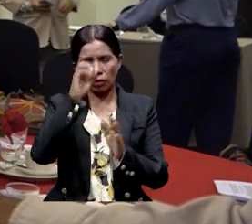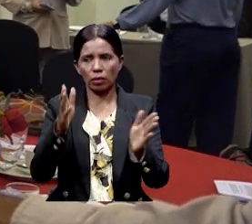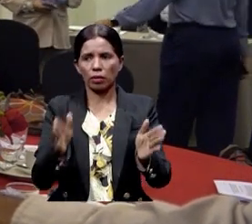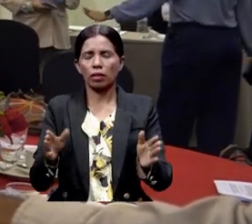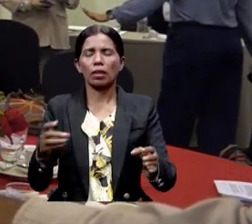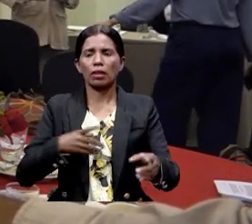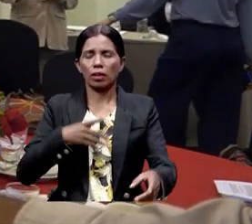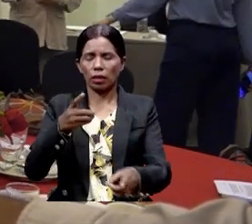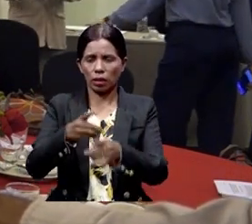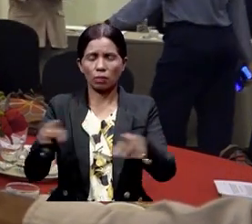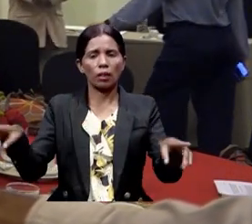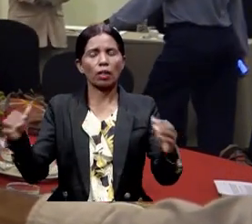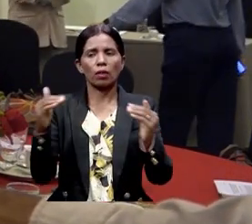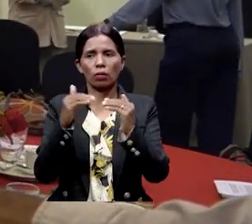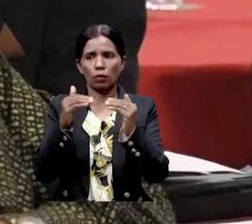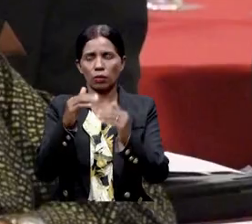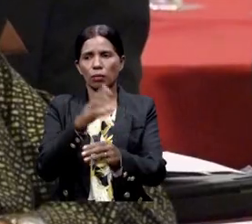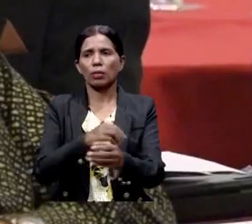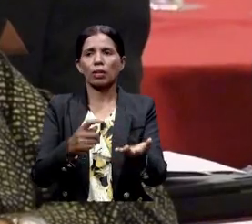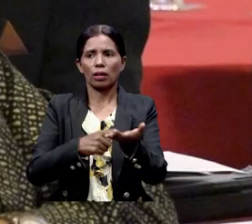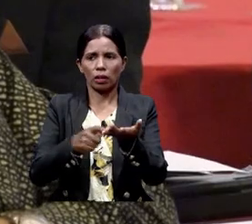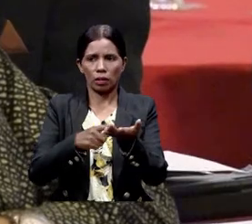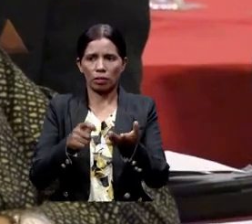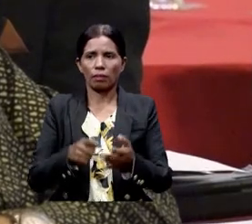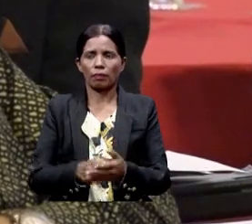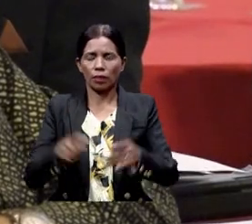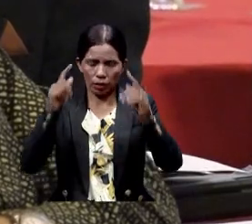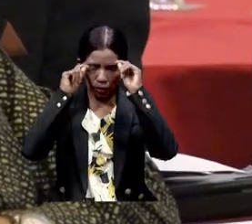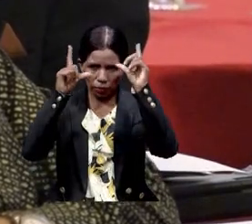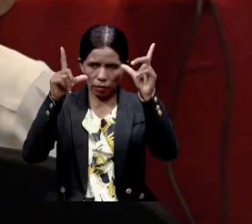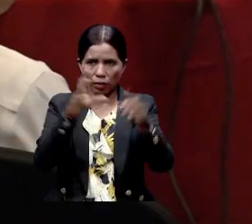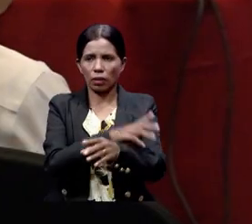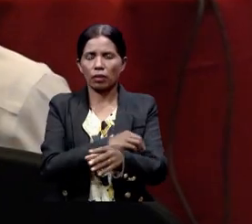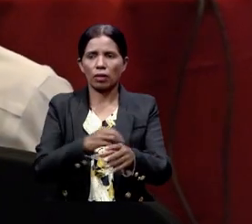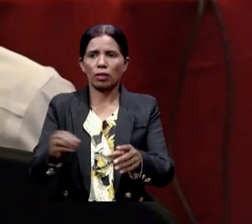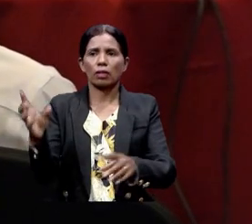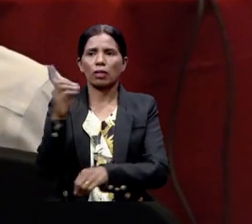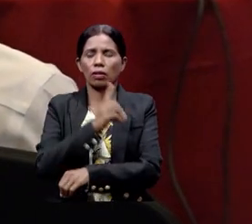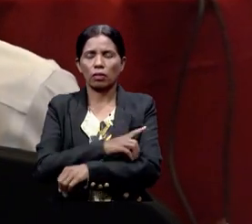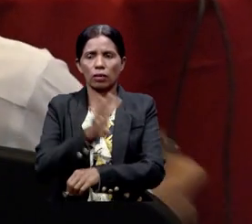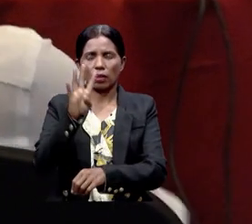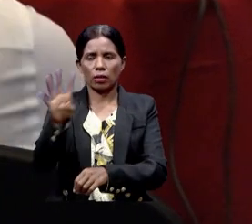participa reunião so tutu mas o capacidade técnico além de Timor-Leste formação duração loron hat né